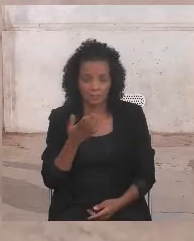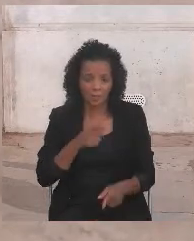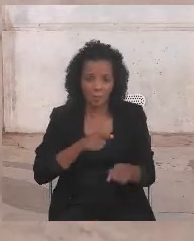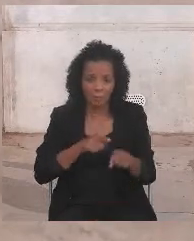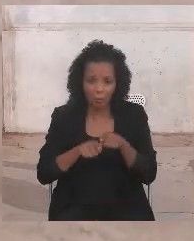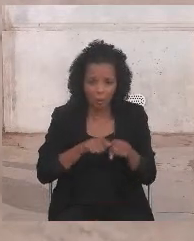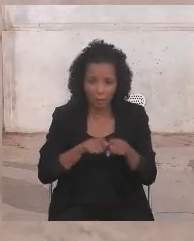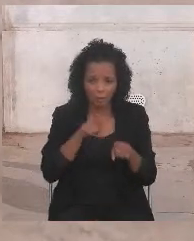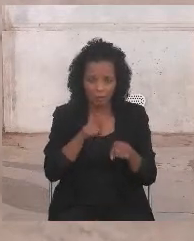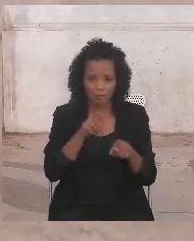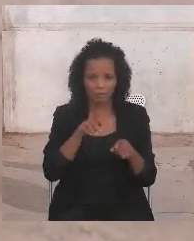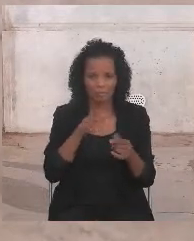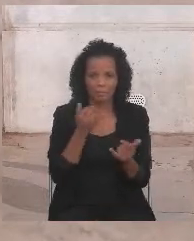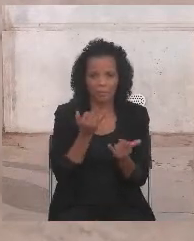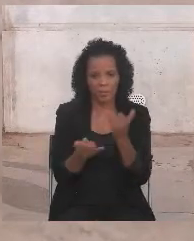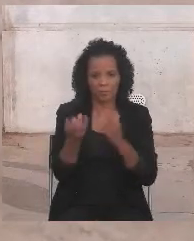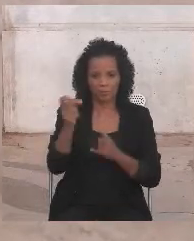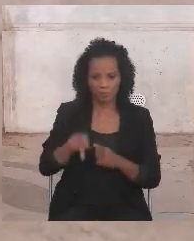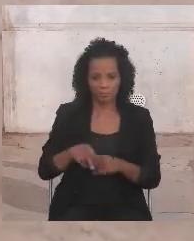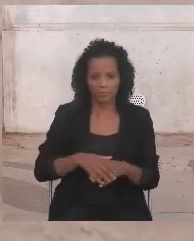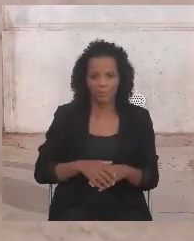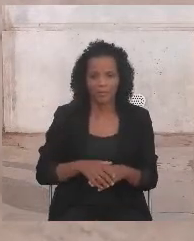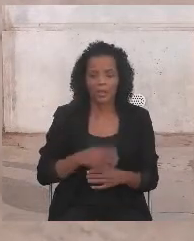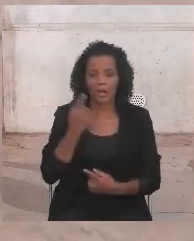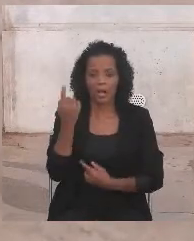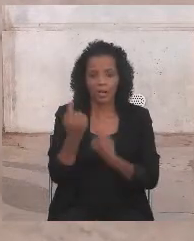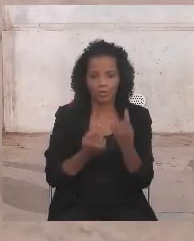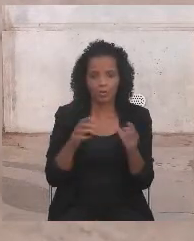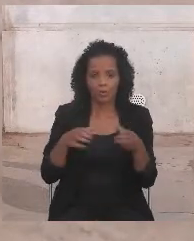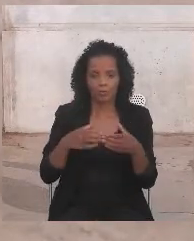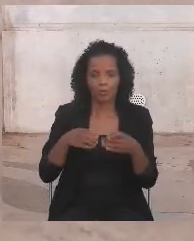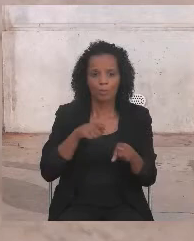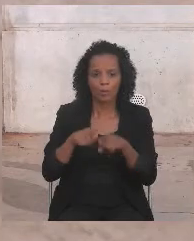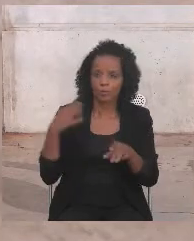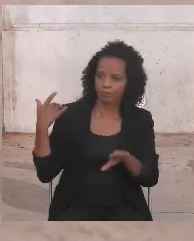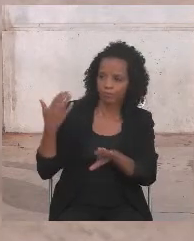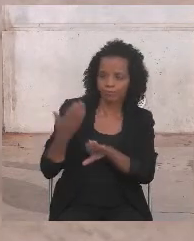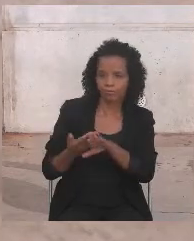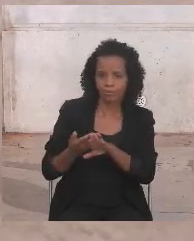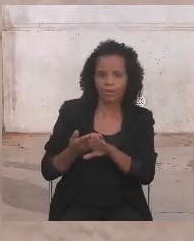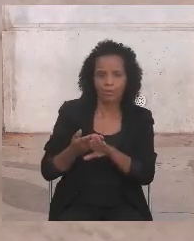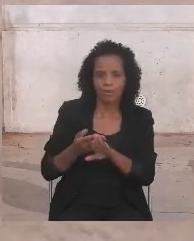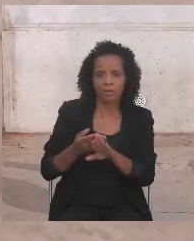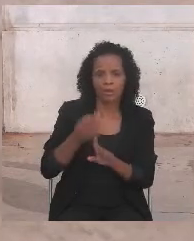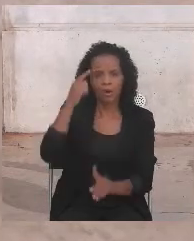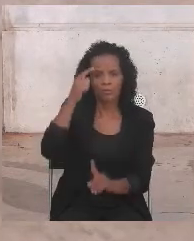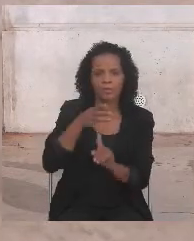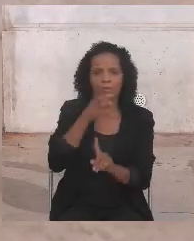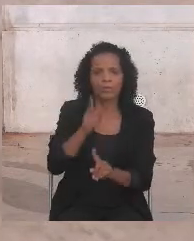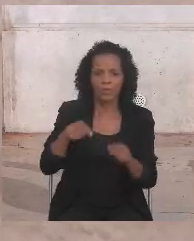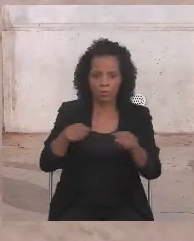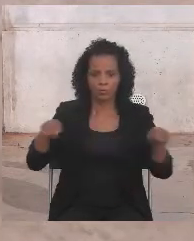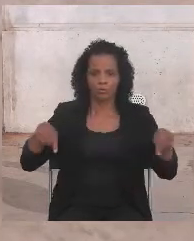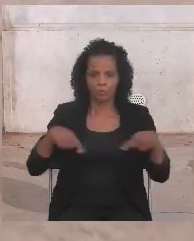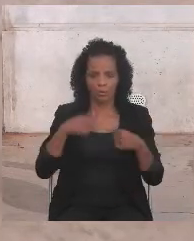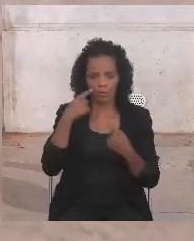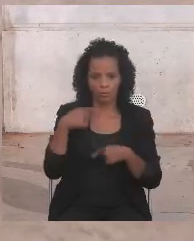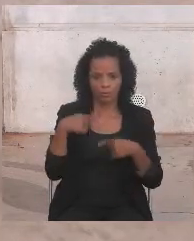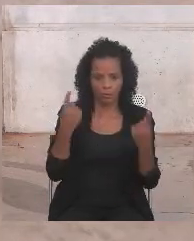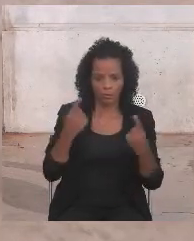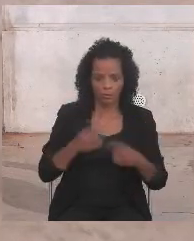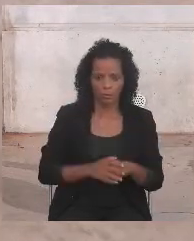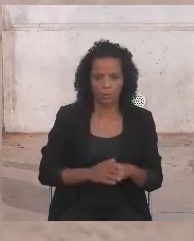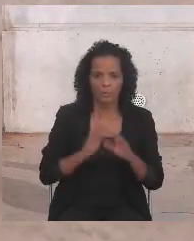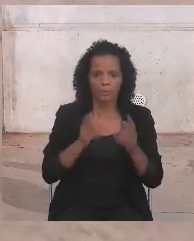politicamente perigosa. Historicamente, algumas forças políticas usaram-nas para dizer que o espaço público teria que